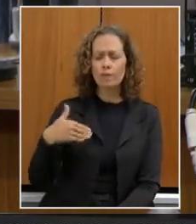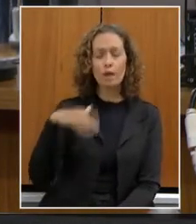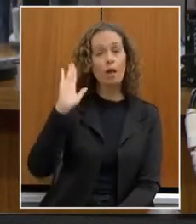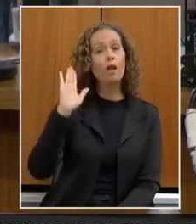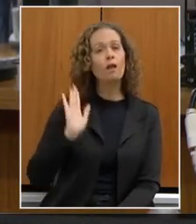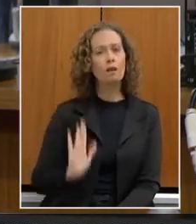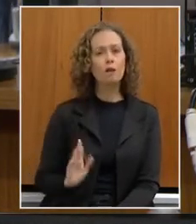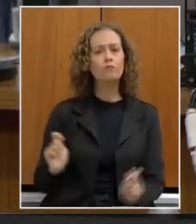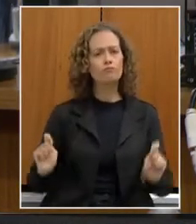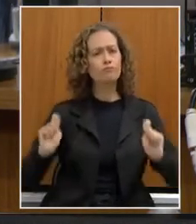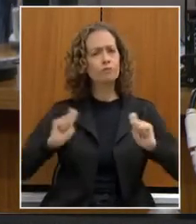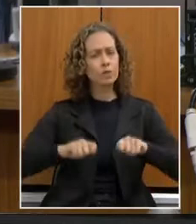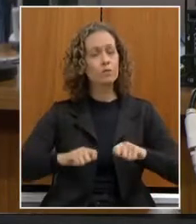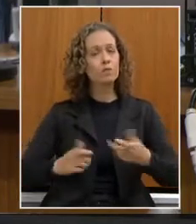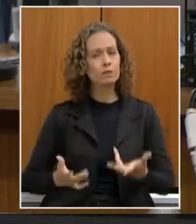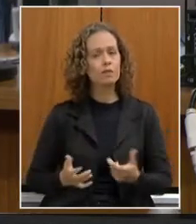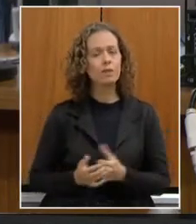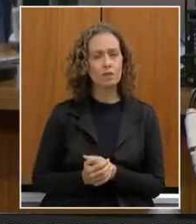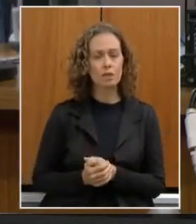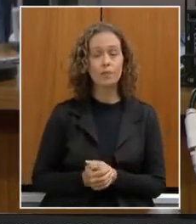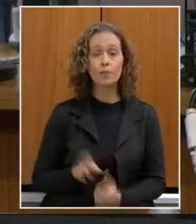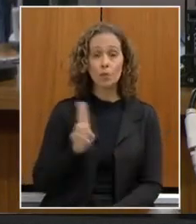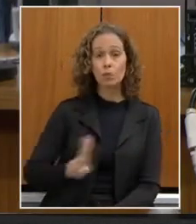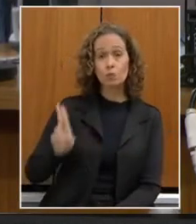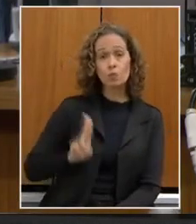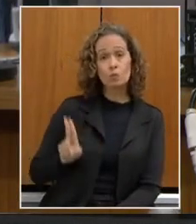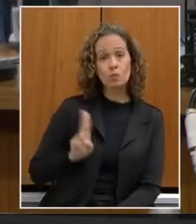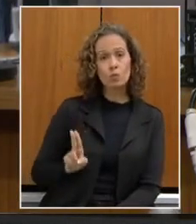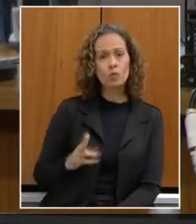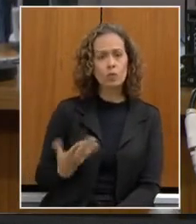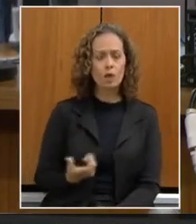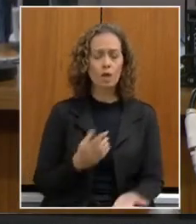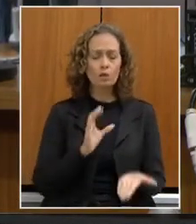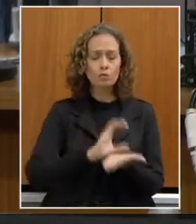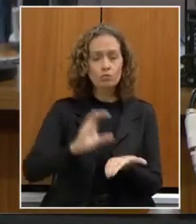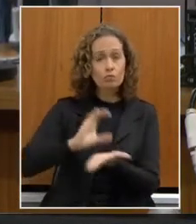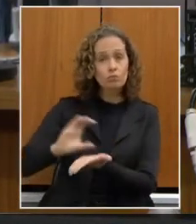primária em termos de função ele tem utilizado os recursos para poder